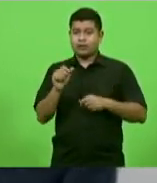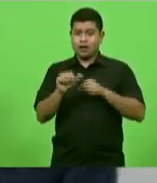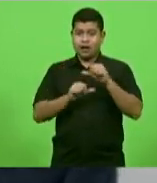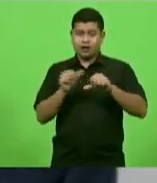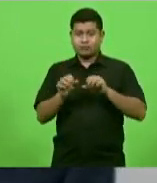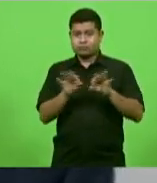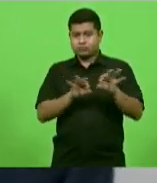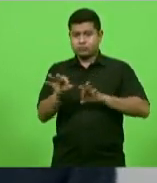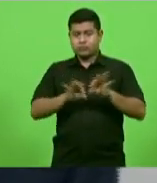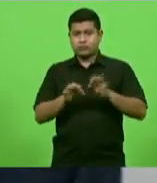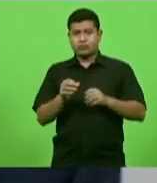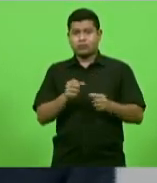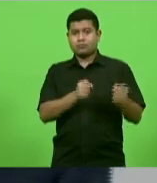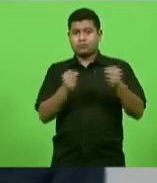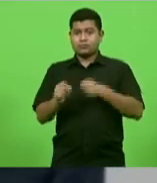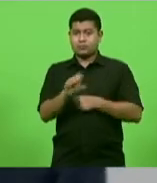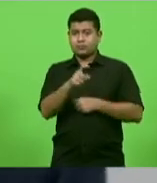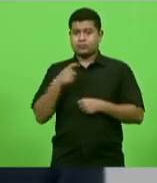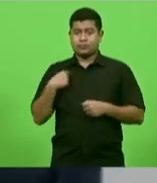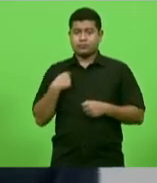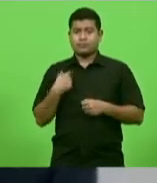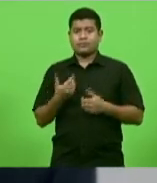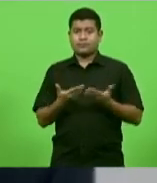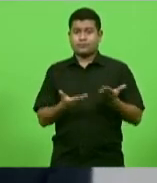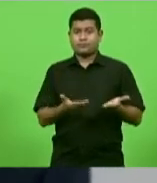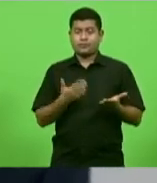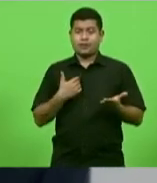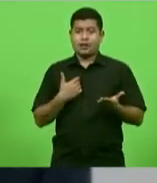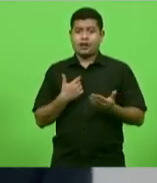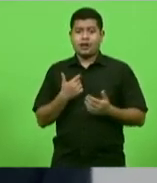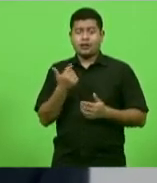por parte do Poder Executivo não se apresenta como